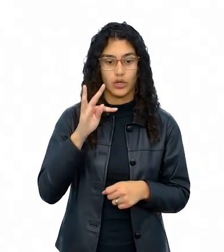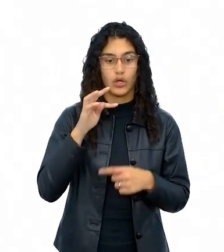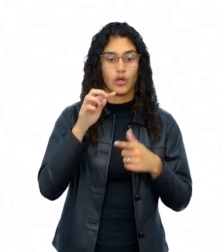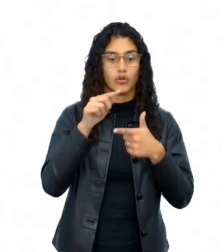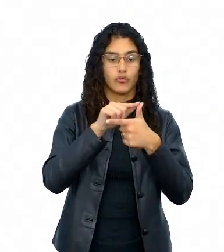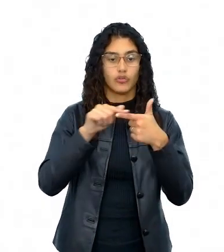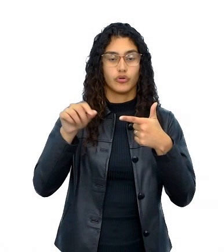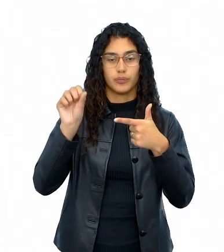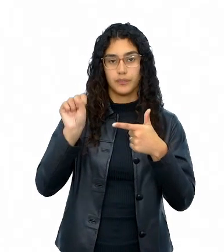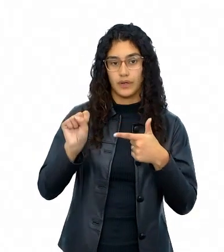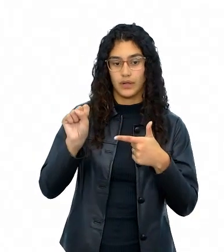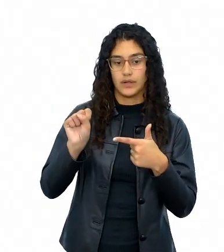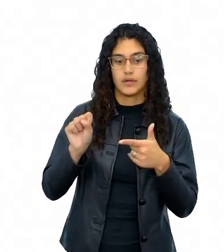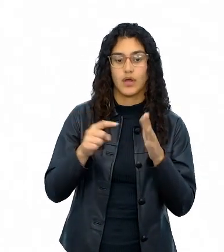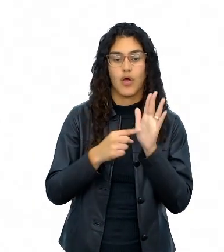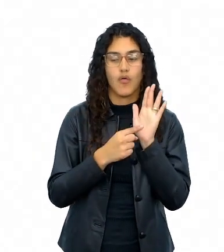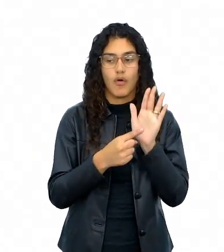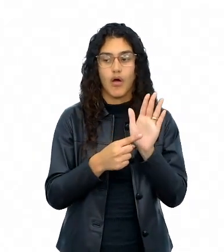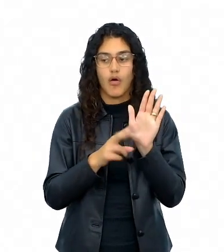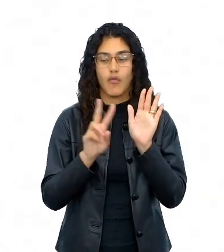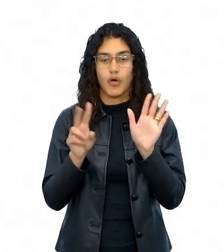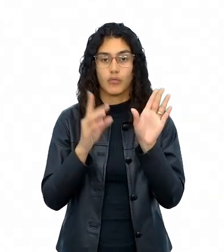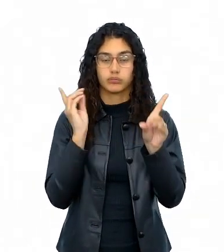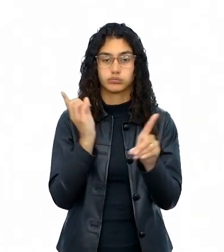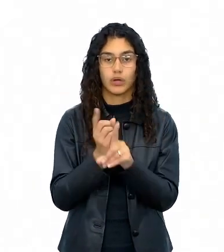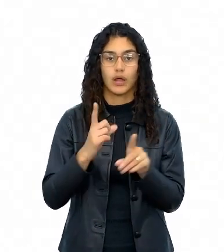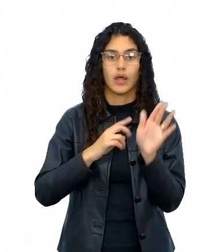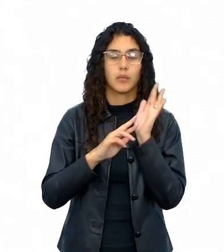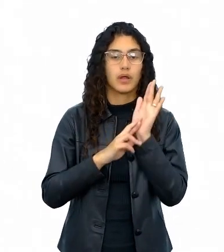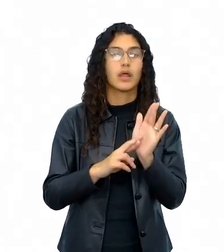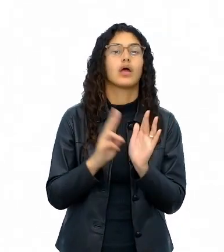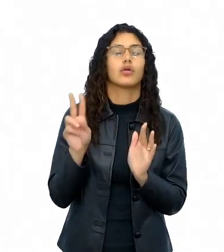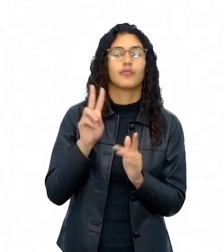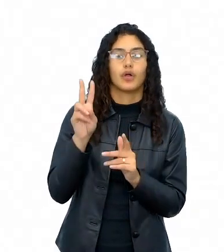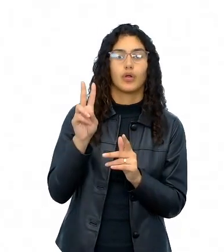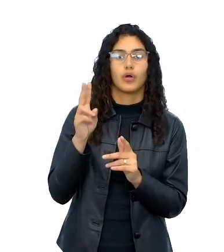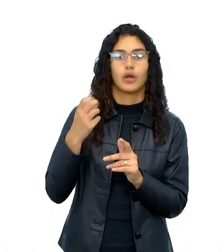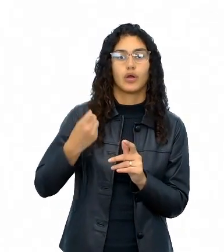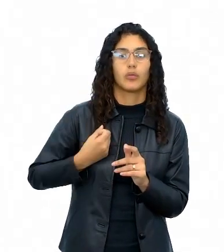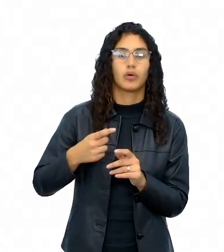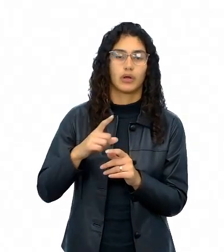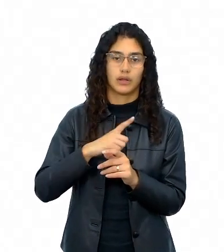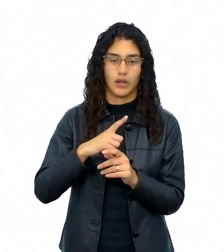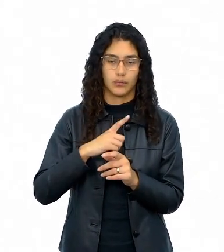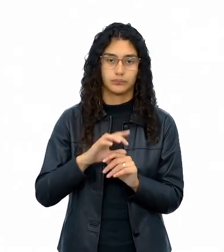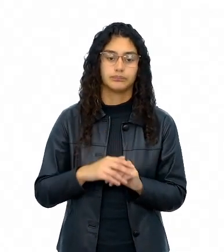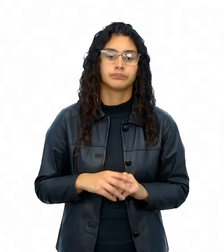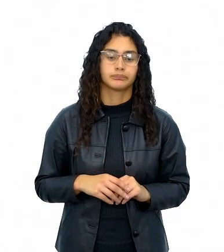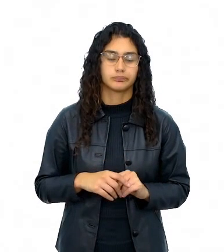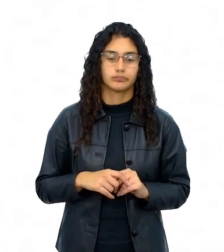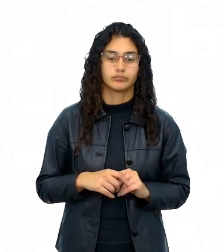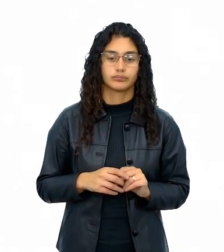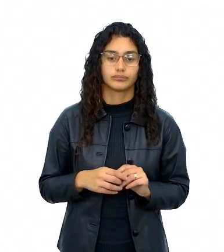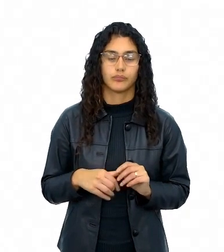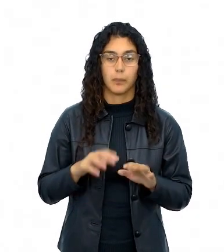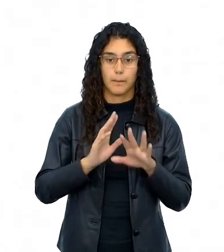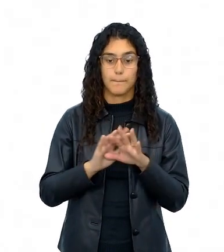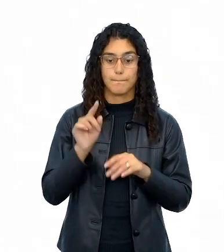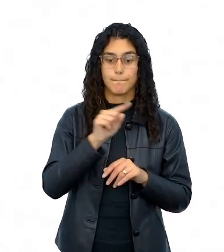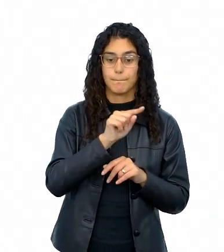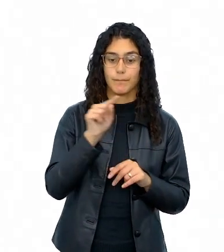dividido por S. O valor encontrado representa a quantidade de bombons, né, por sobrinho. Então, ficaram para